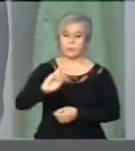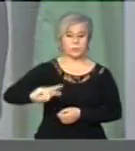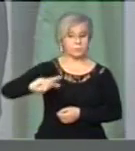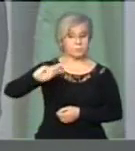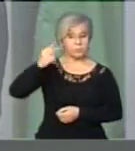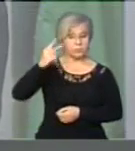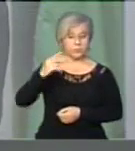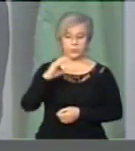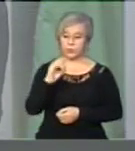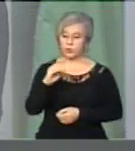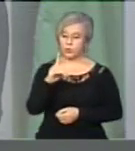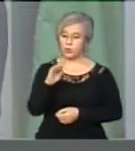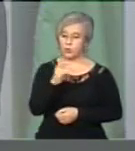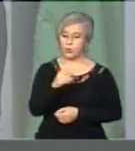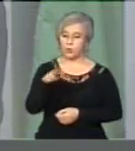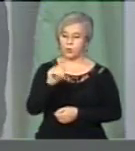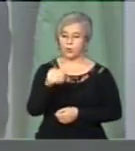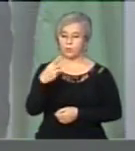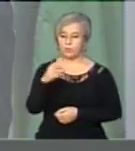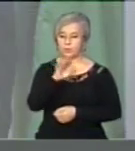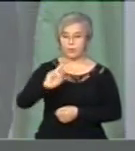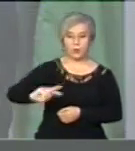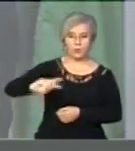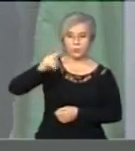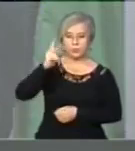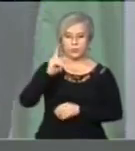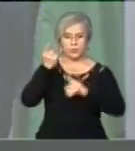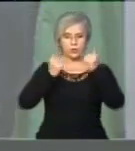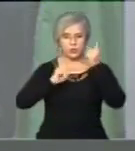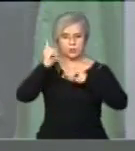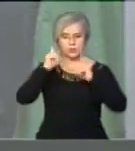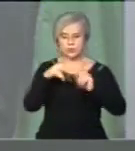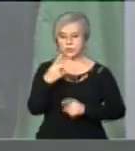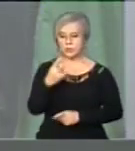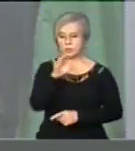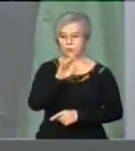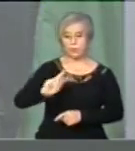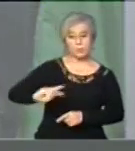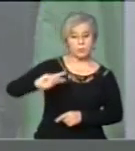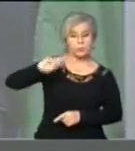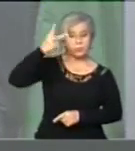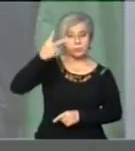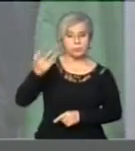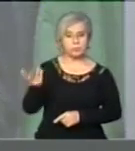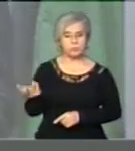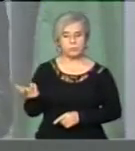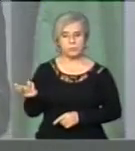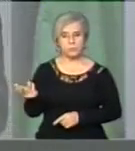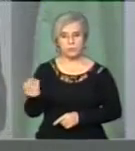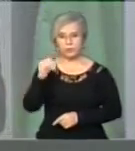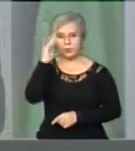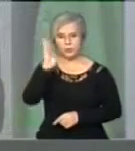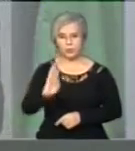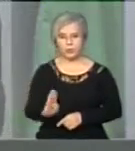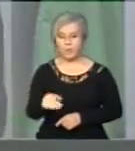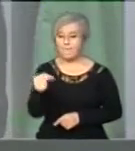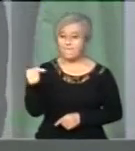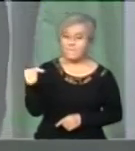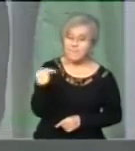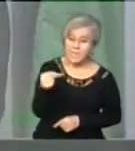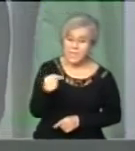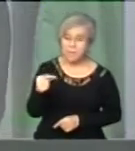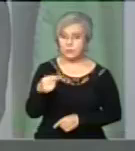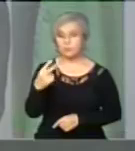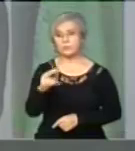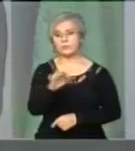2,8%, a Colômbia 3%, o Chile 2%, e volto a repetir, o Brasil